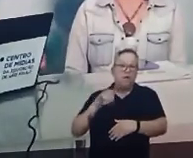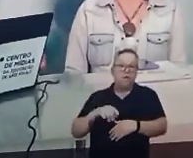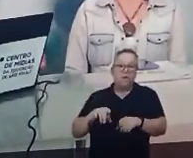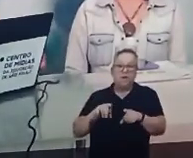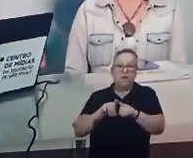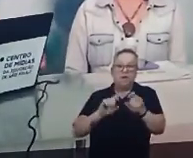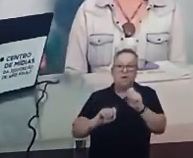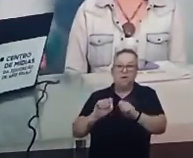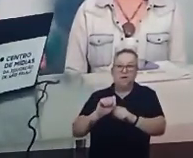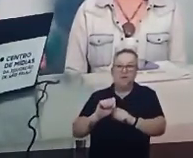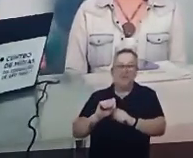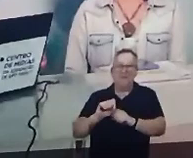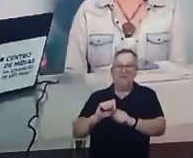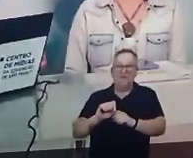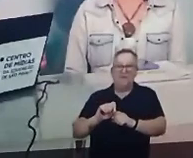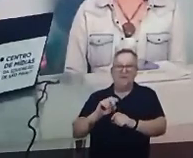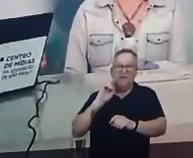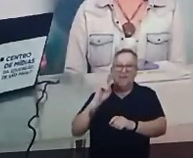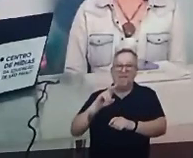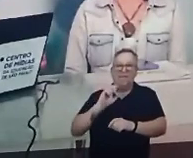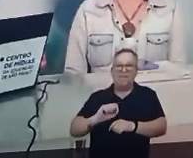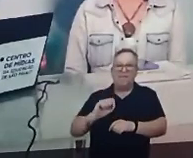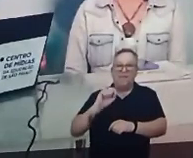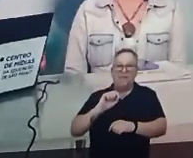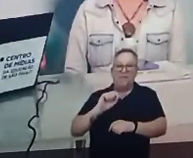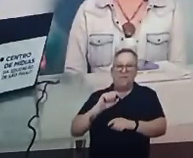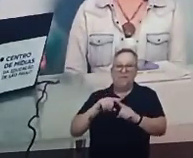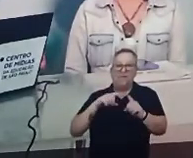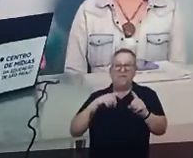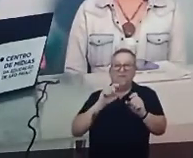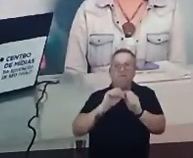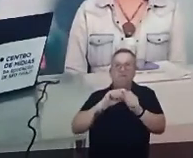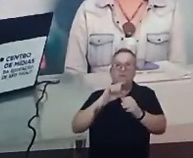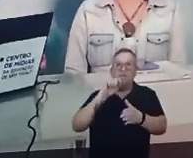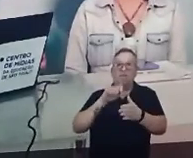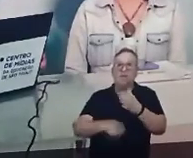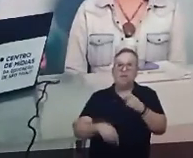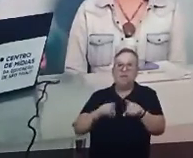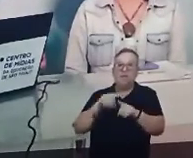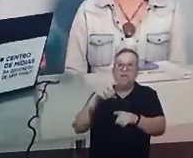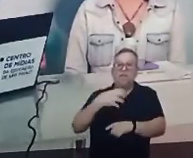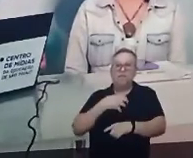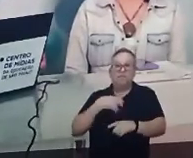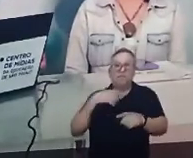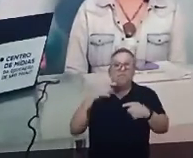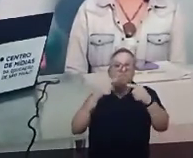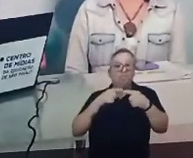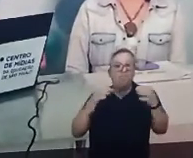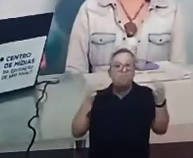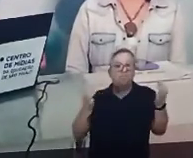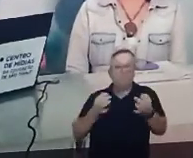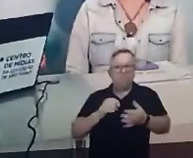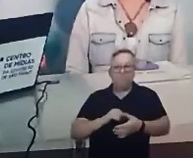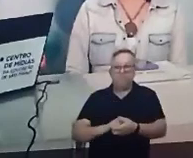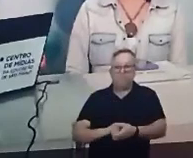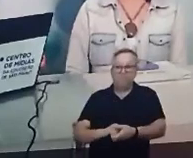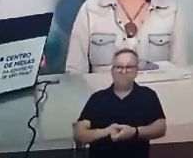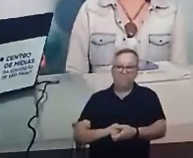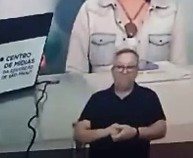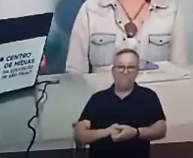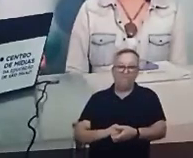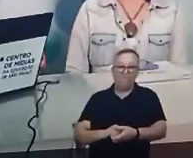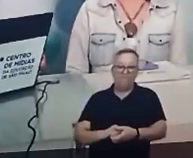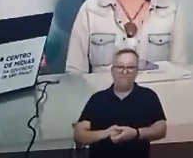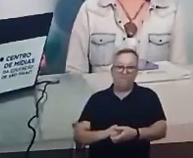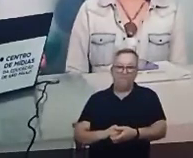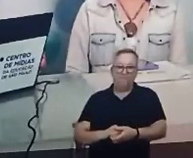eles clicarem, serem redirecionados para o banco de talentos e fazerem sua inscrição de forma adequada, tá?